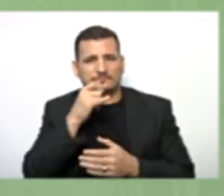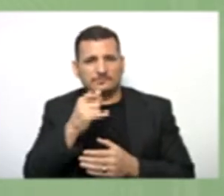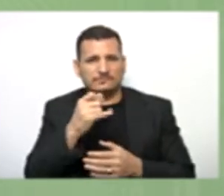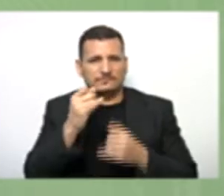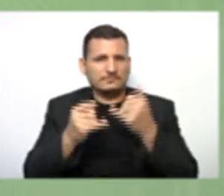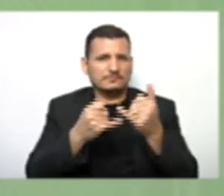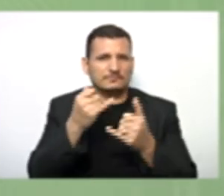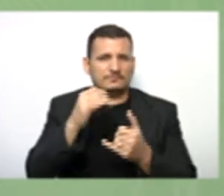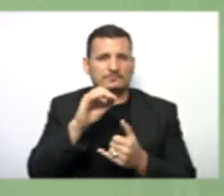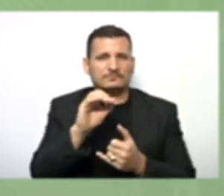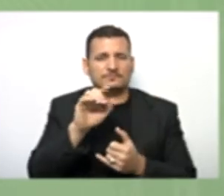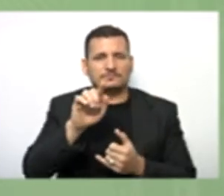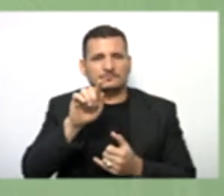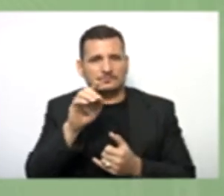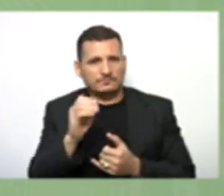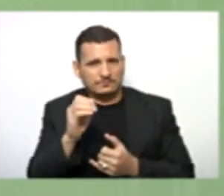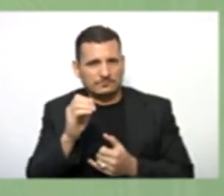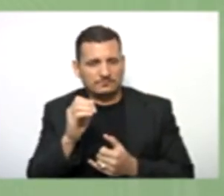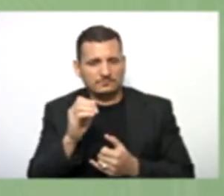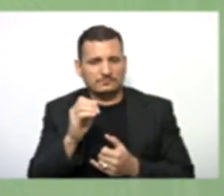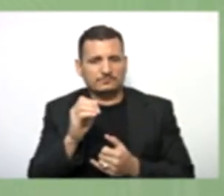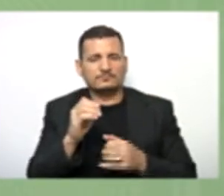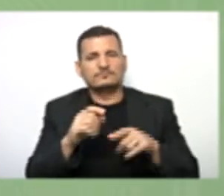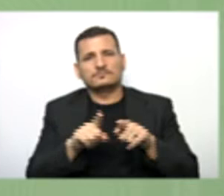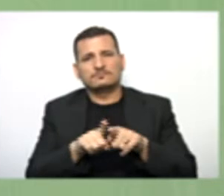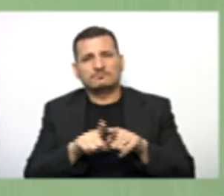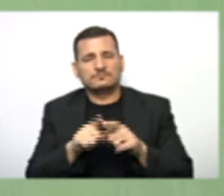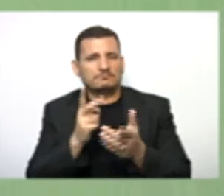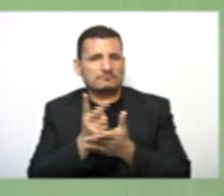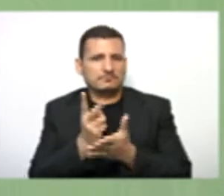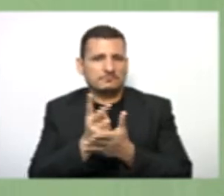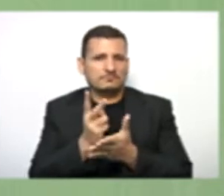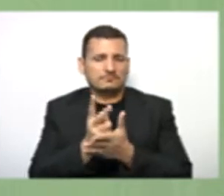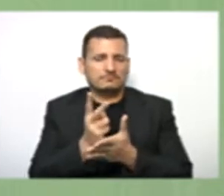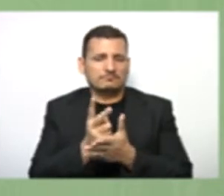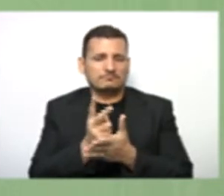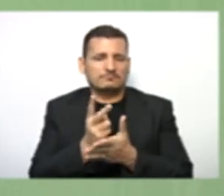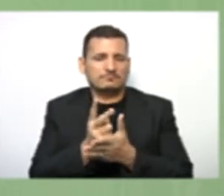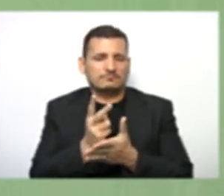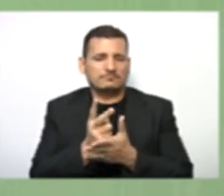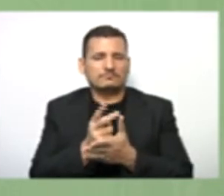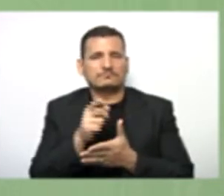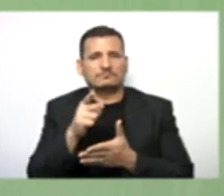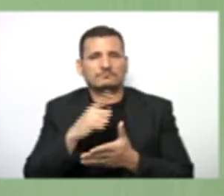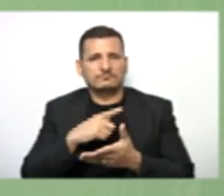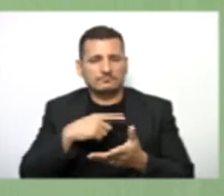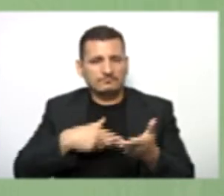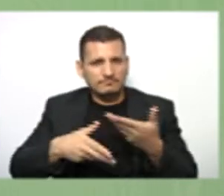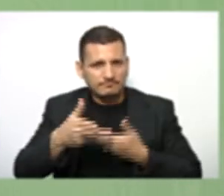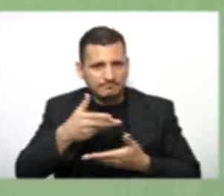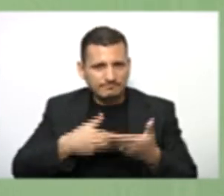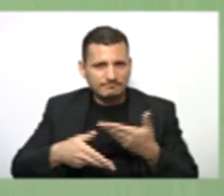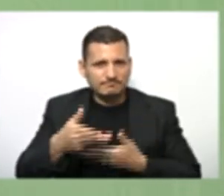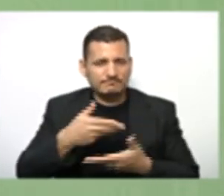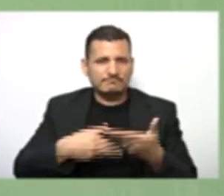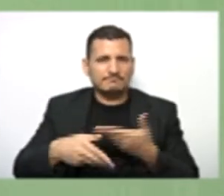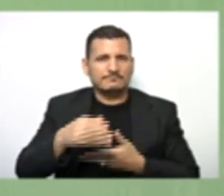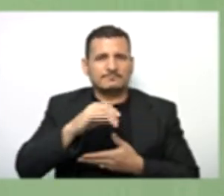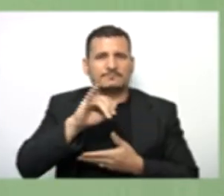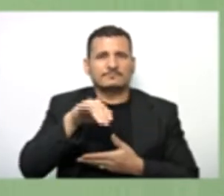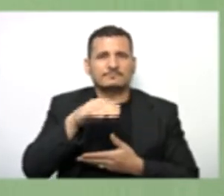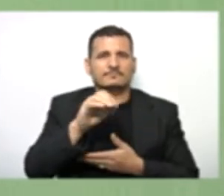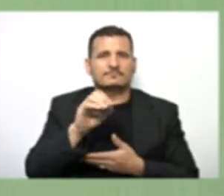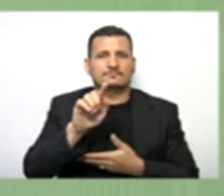jogo, tá? Também era a mesma coisa. Você estava interagindo com o jogo, dando os comandos